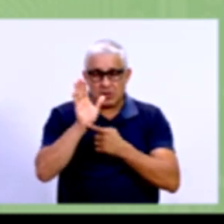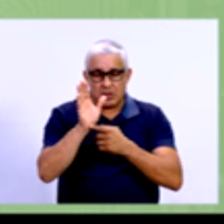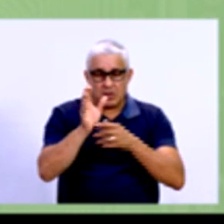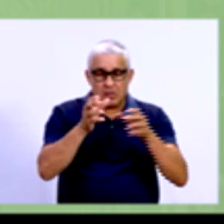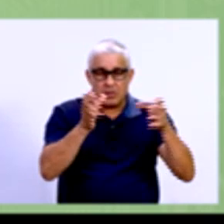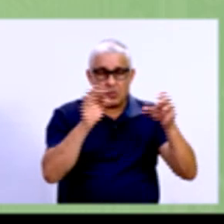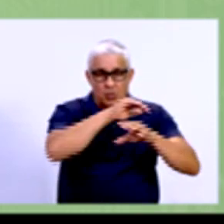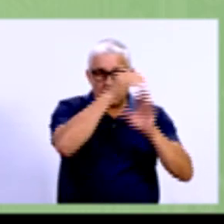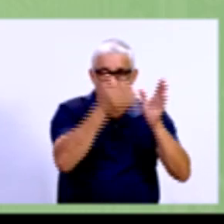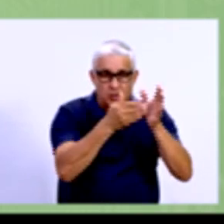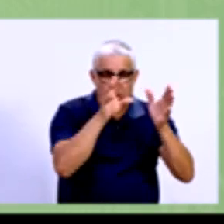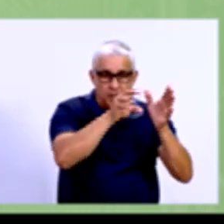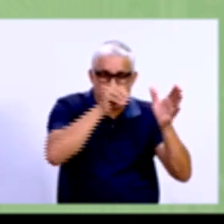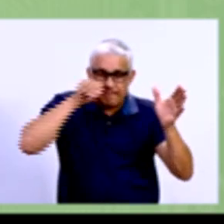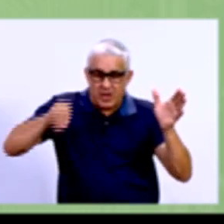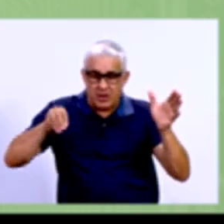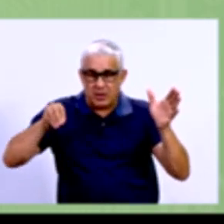vocês já.